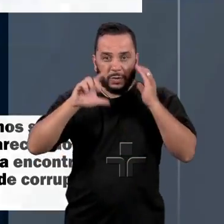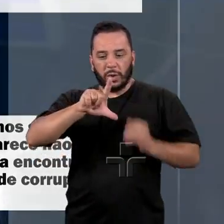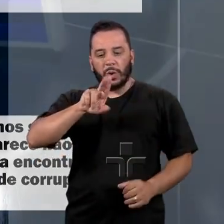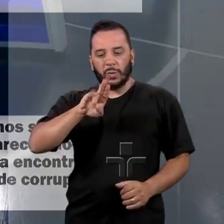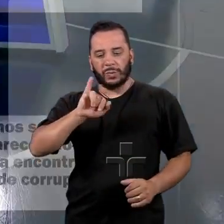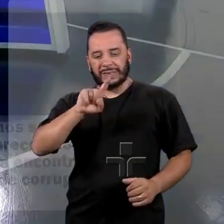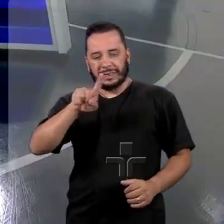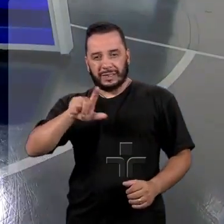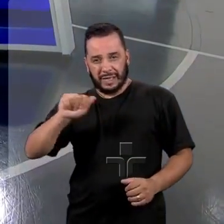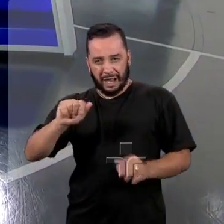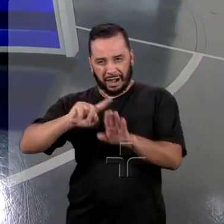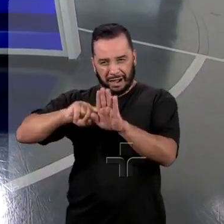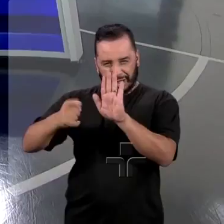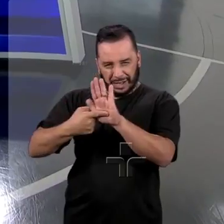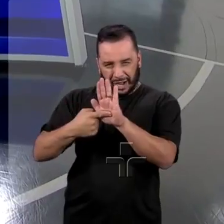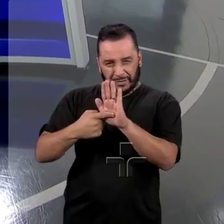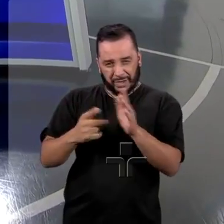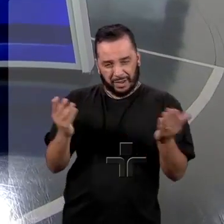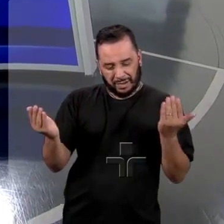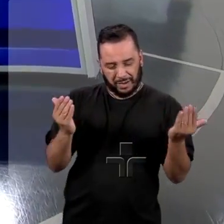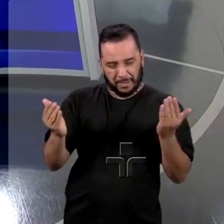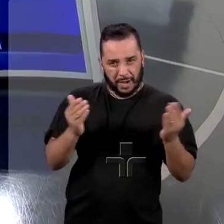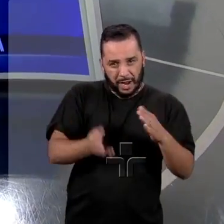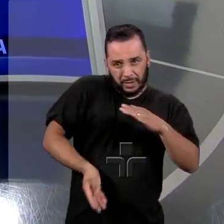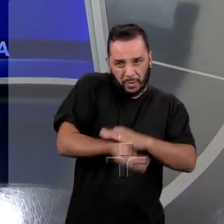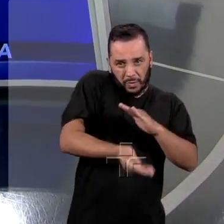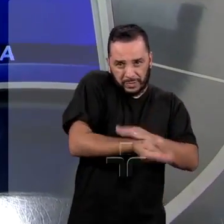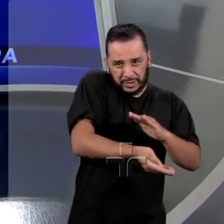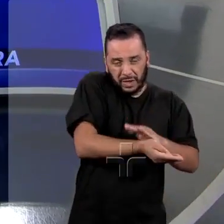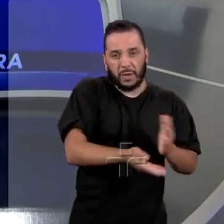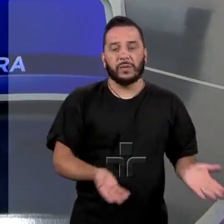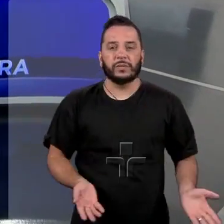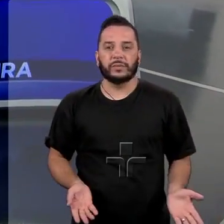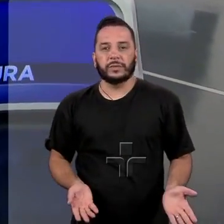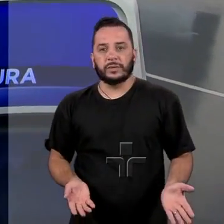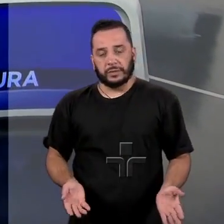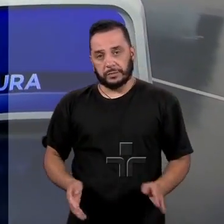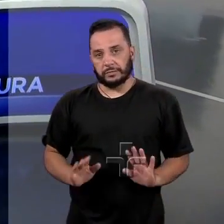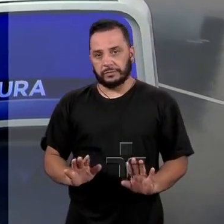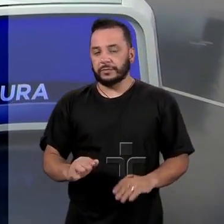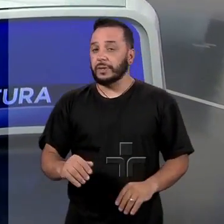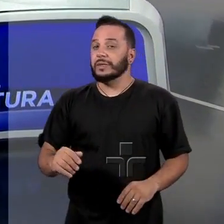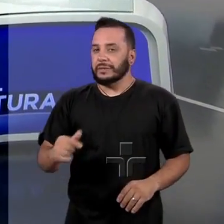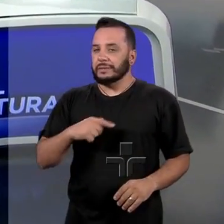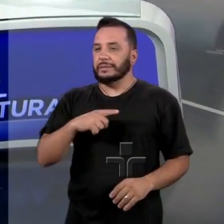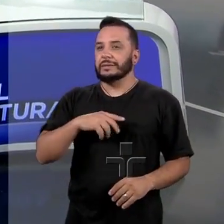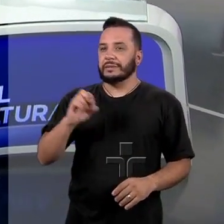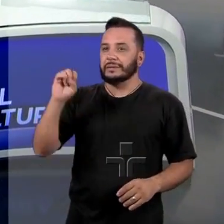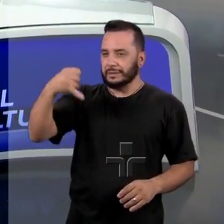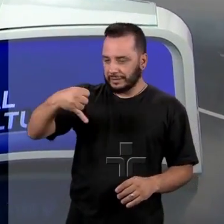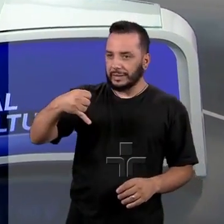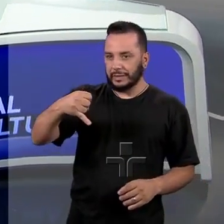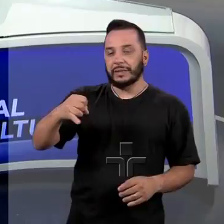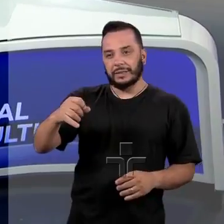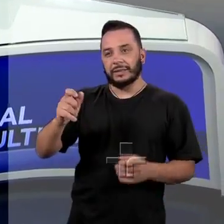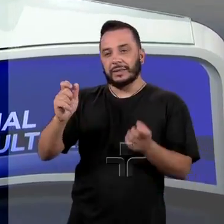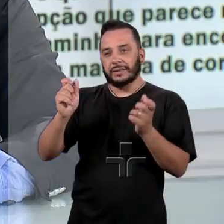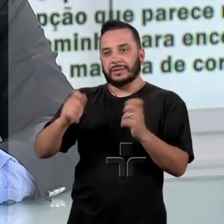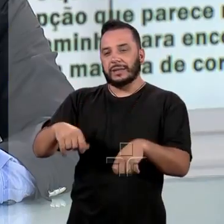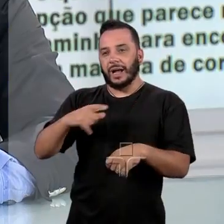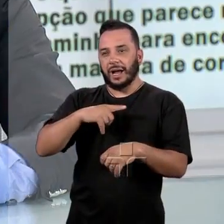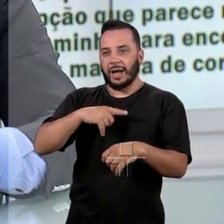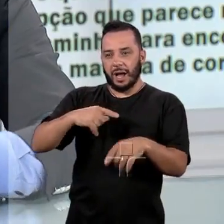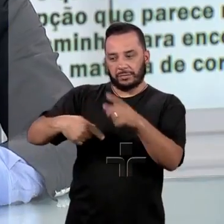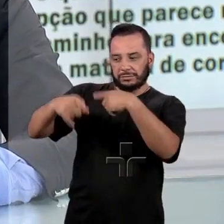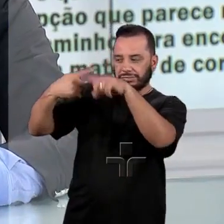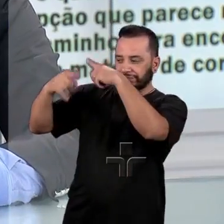Zé Vicente, que você responde? Olha, se ela tiver vontade e interesse, ela pode retornar até os primórdios do nosso